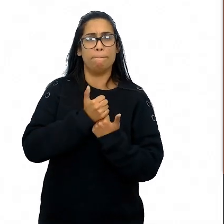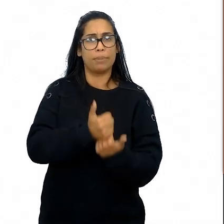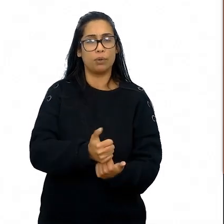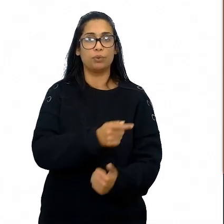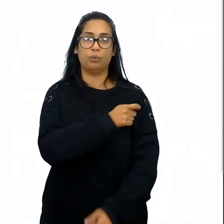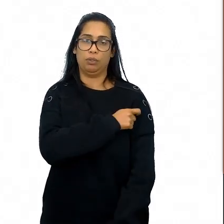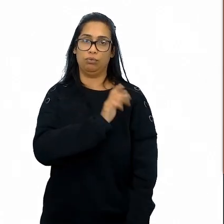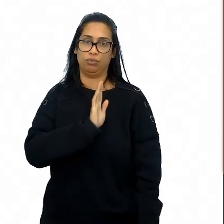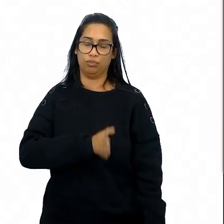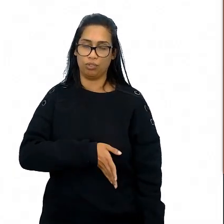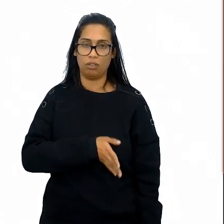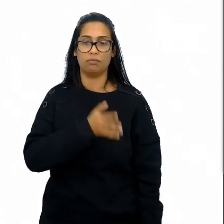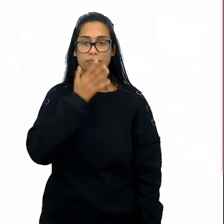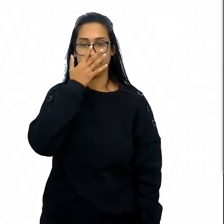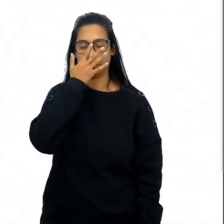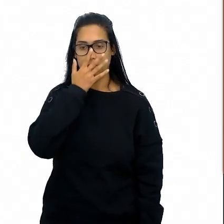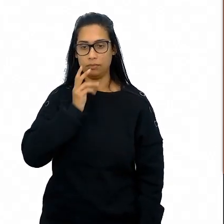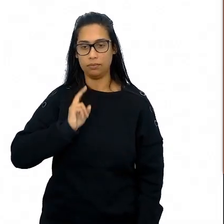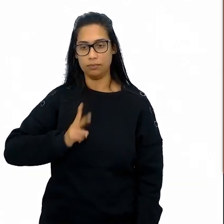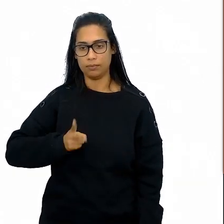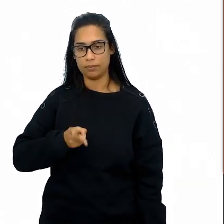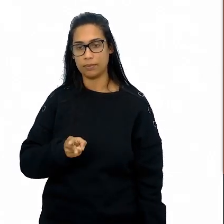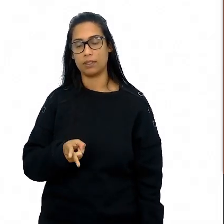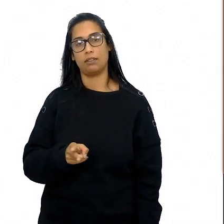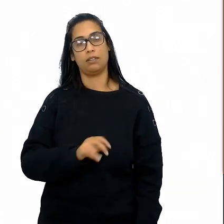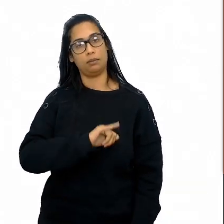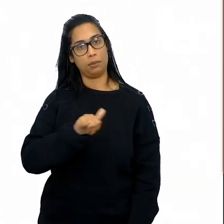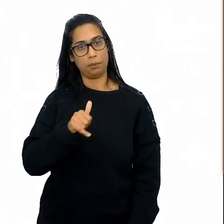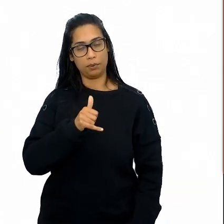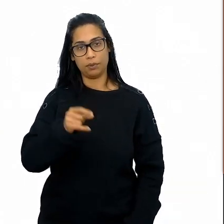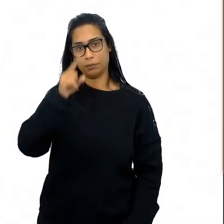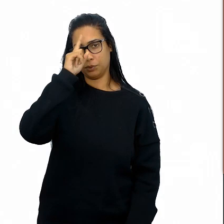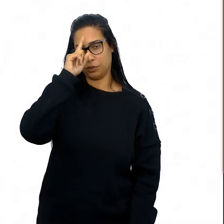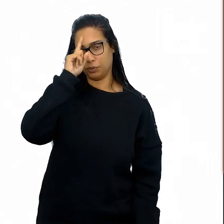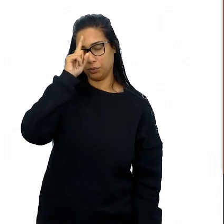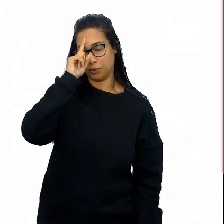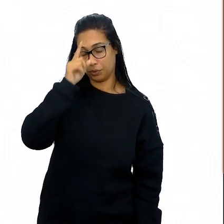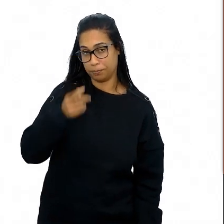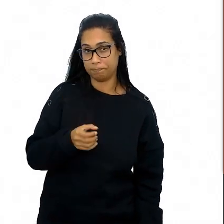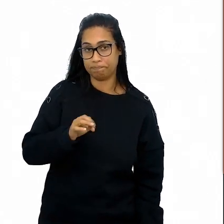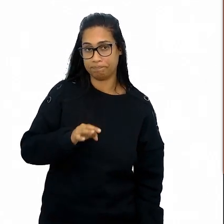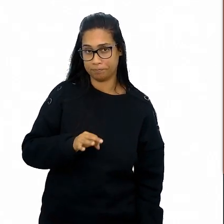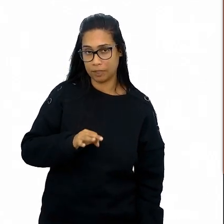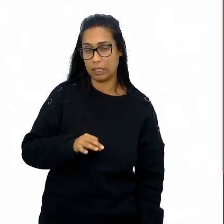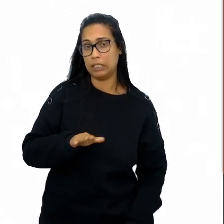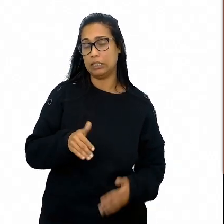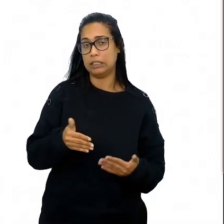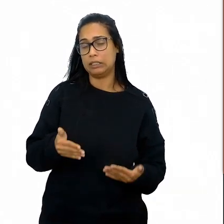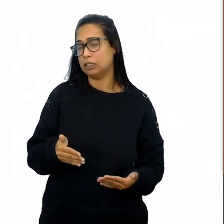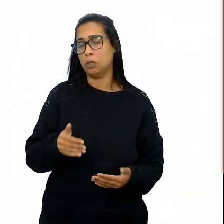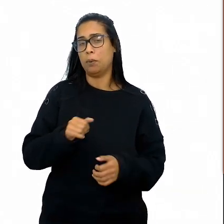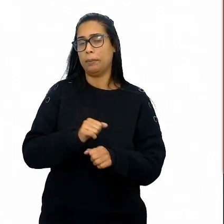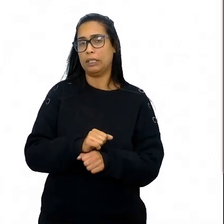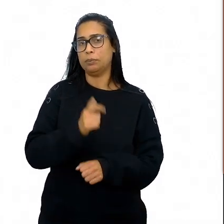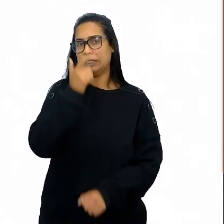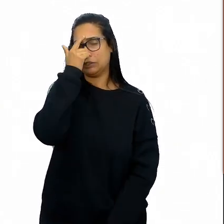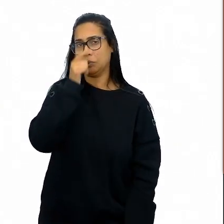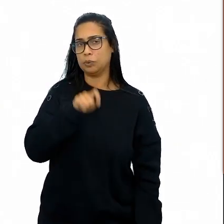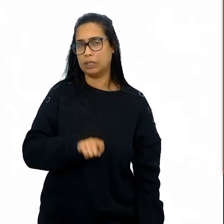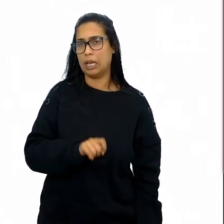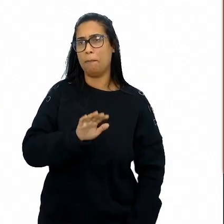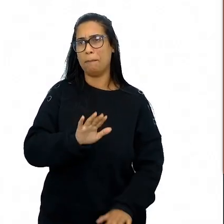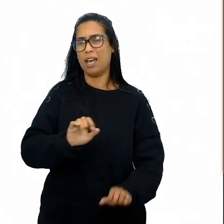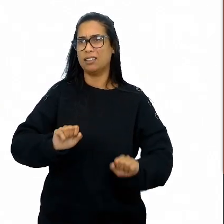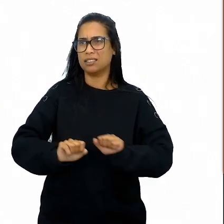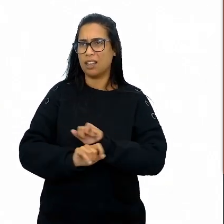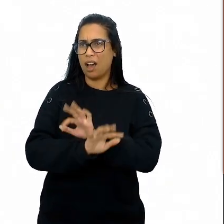também faz uso cotidianamente né E aí então a gente parou para pensar e falou mas será que tá claro para